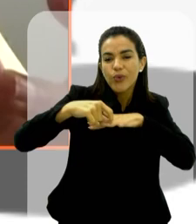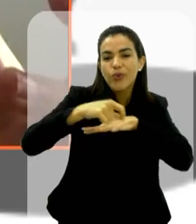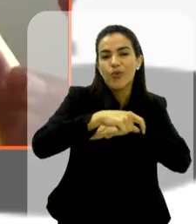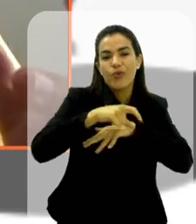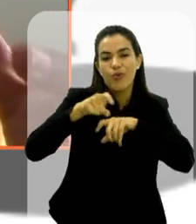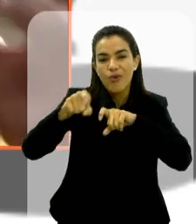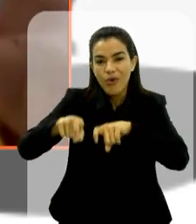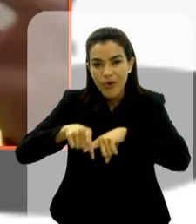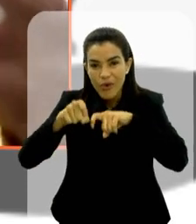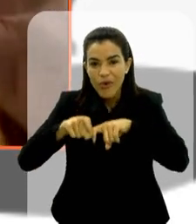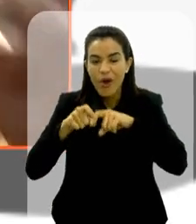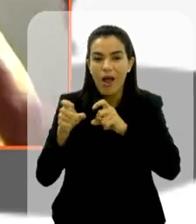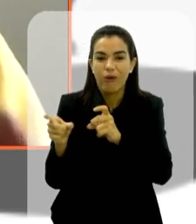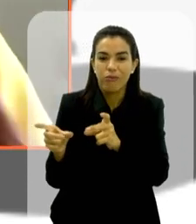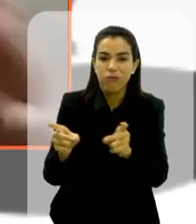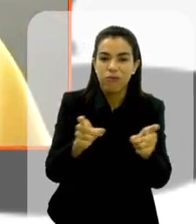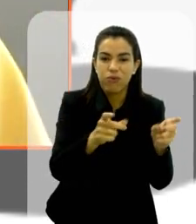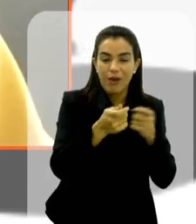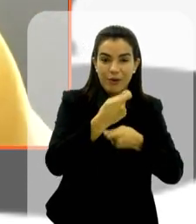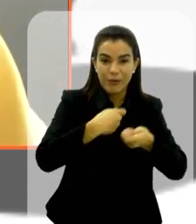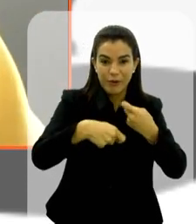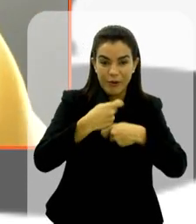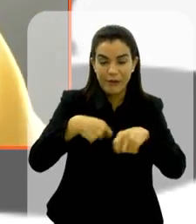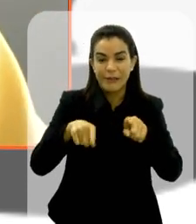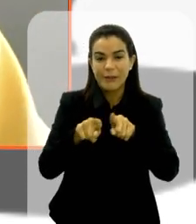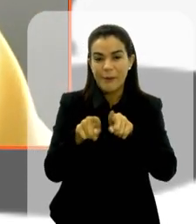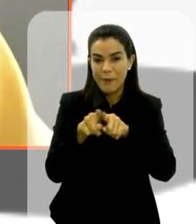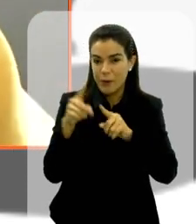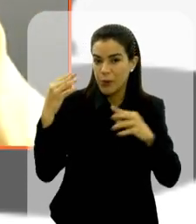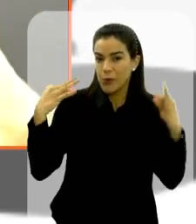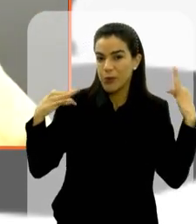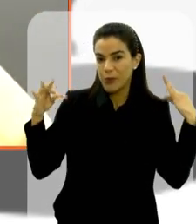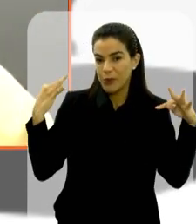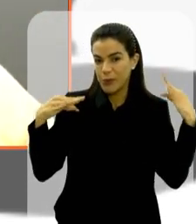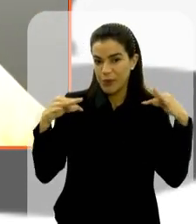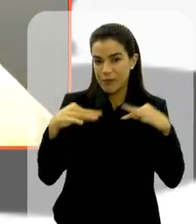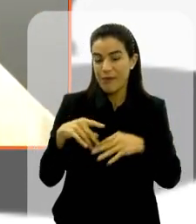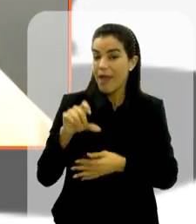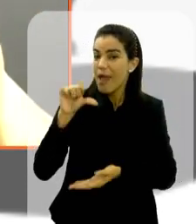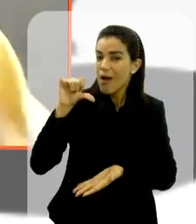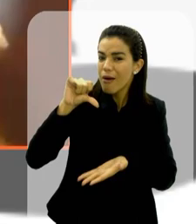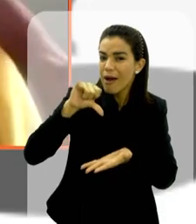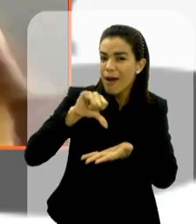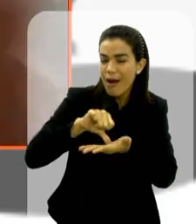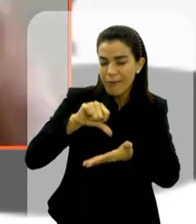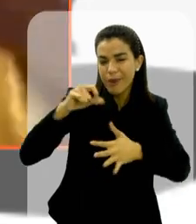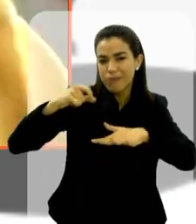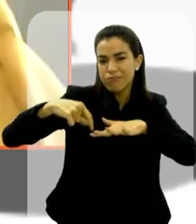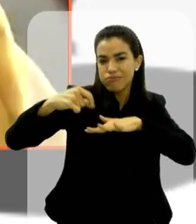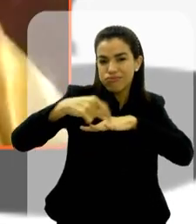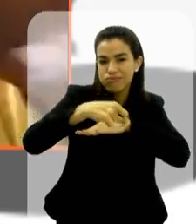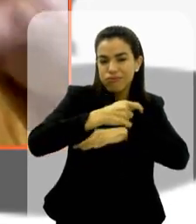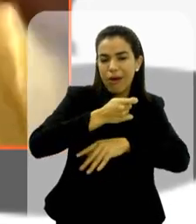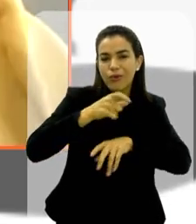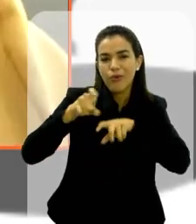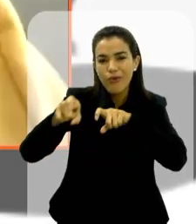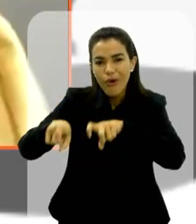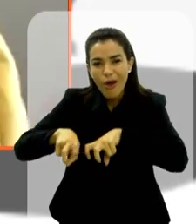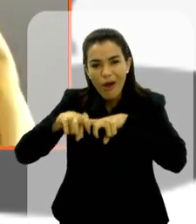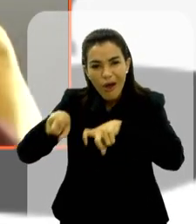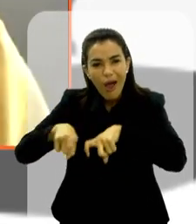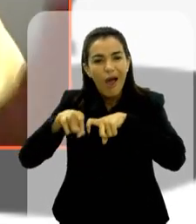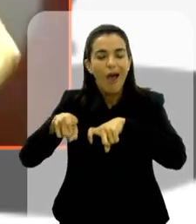agronegócio, e é do agroturismo também. Aqui é a capital do agroturismo, agronegócio, que mexe